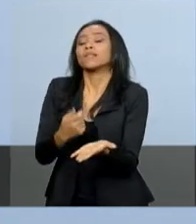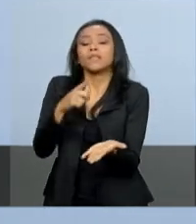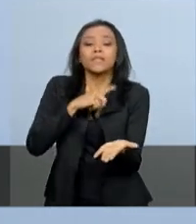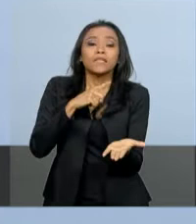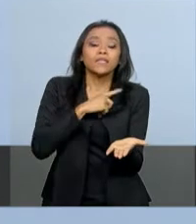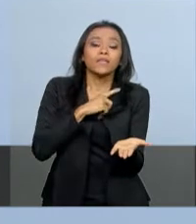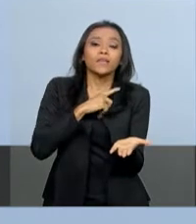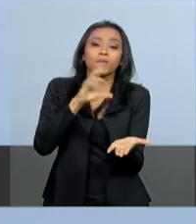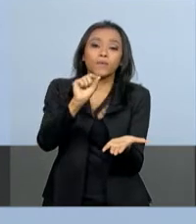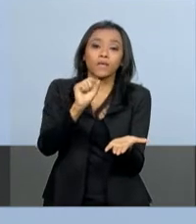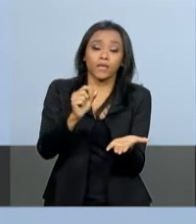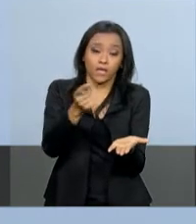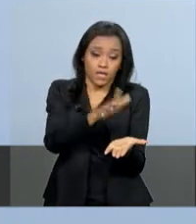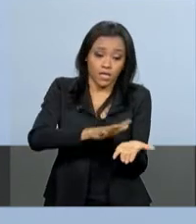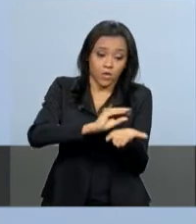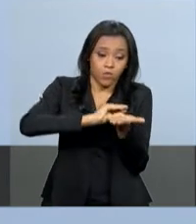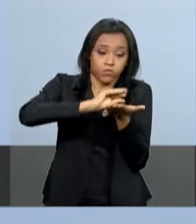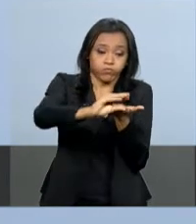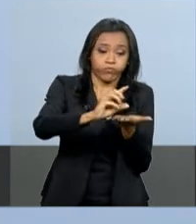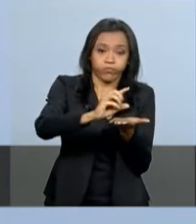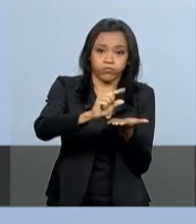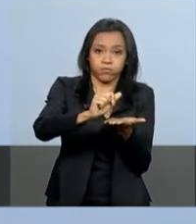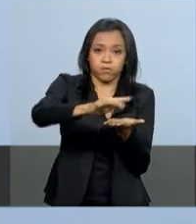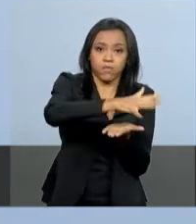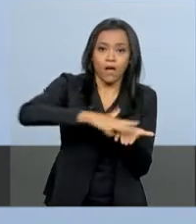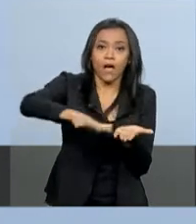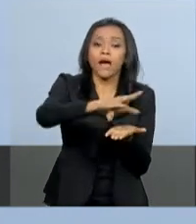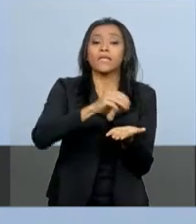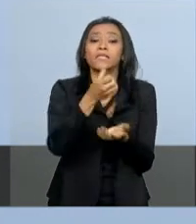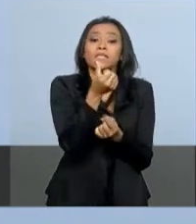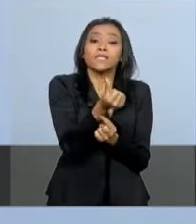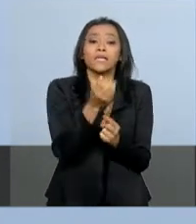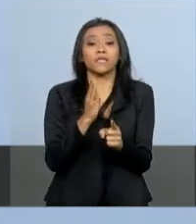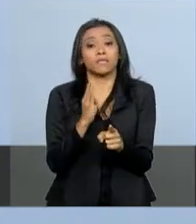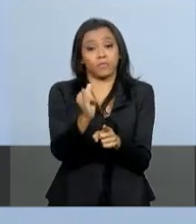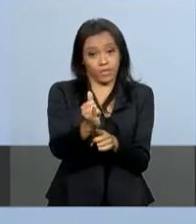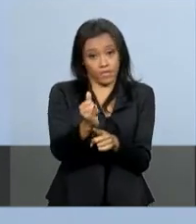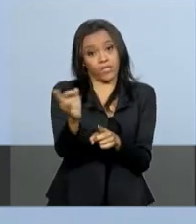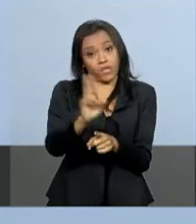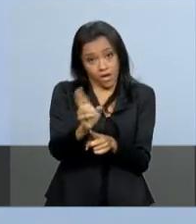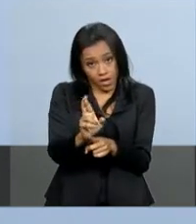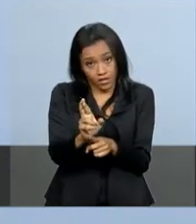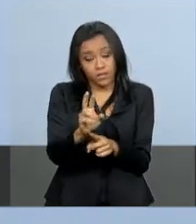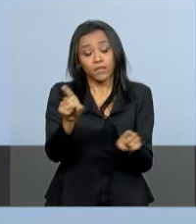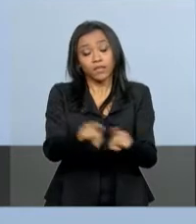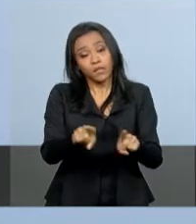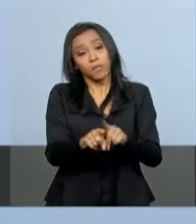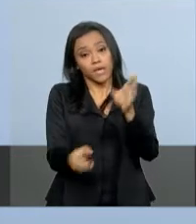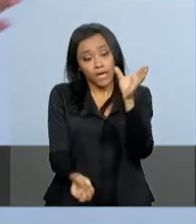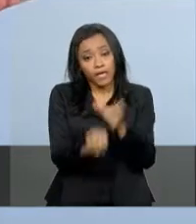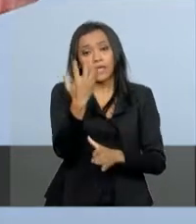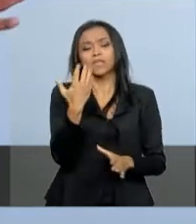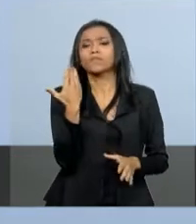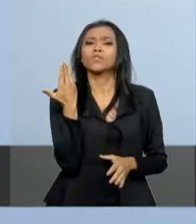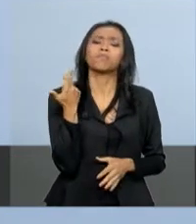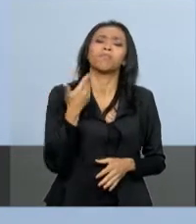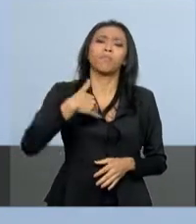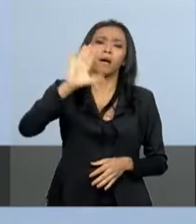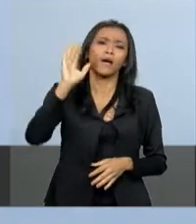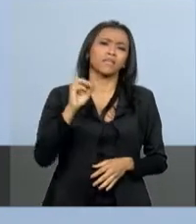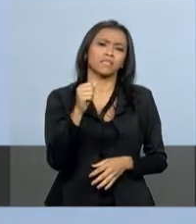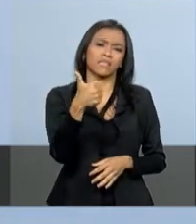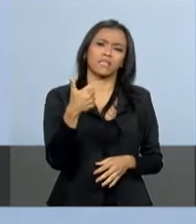dito já cerca de 6 bilhões de reais ea criação de mais de 13 mil empregos